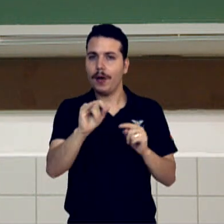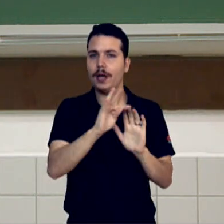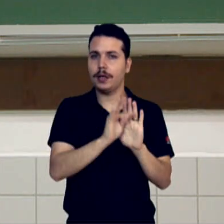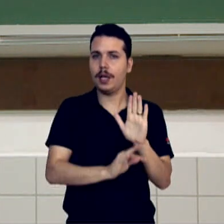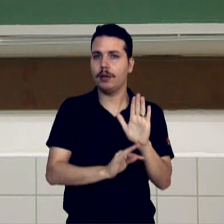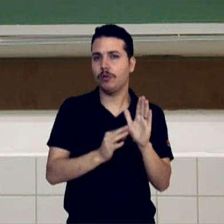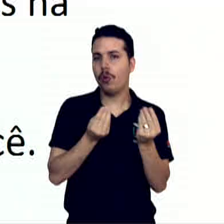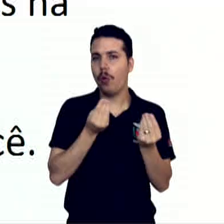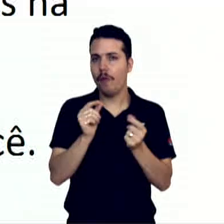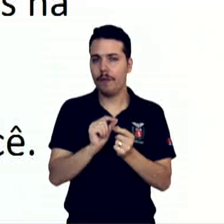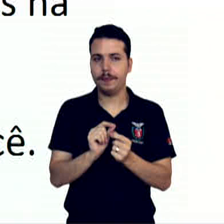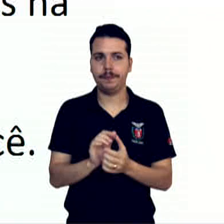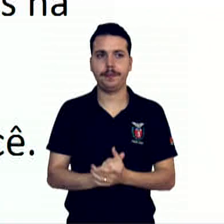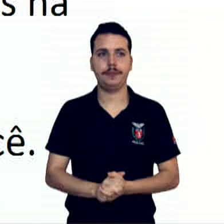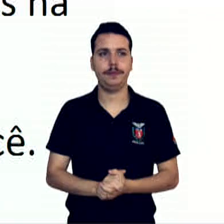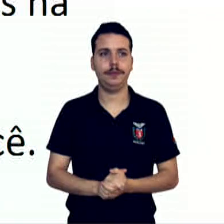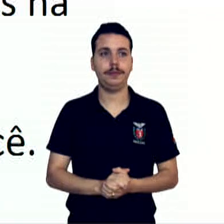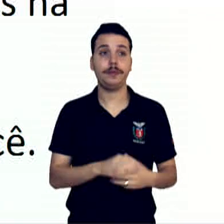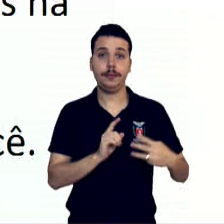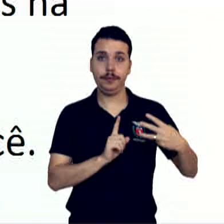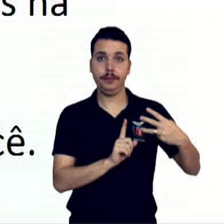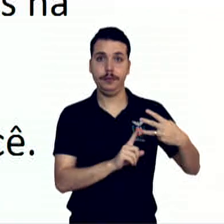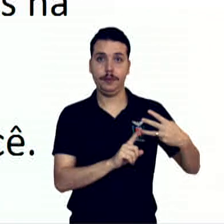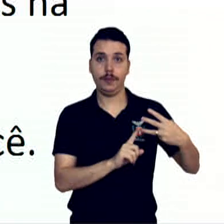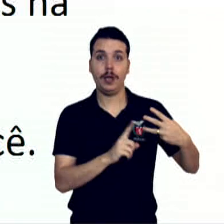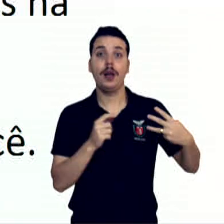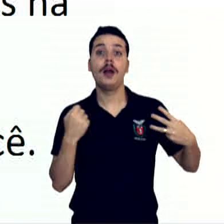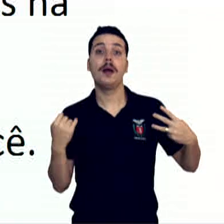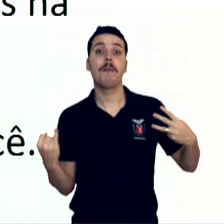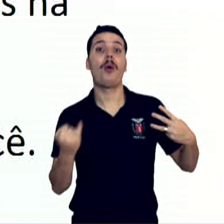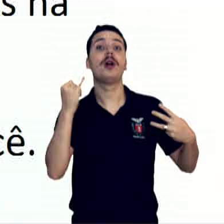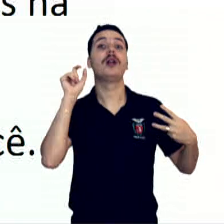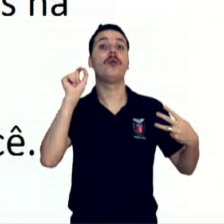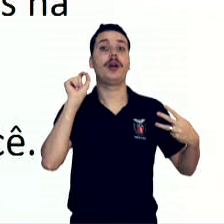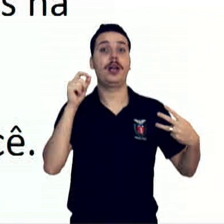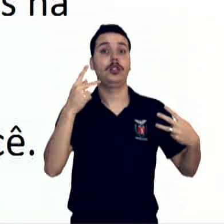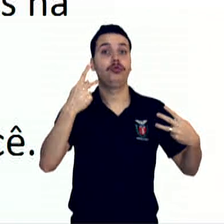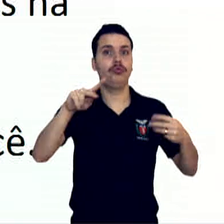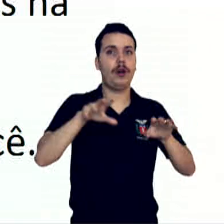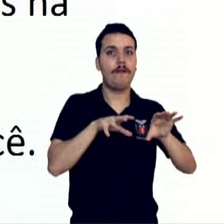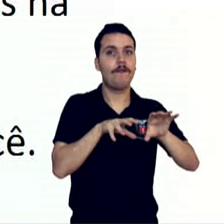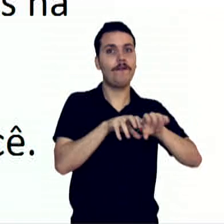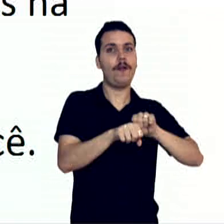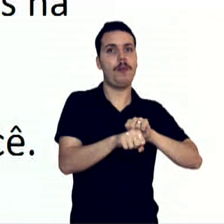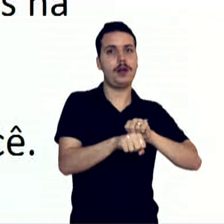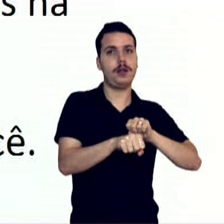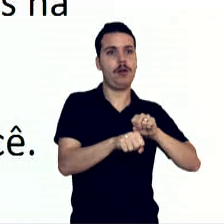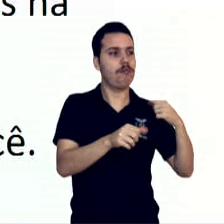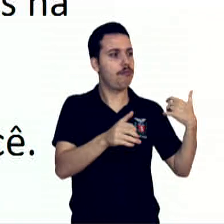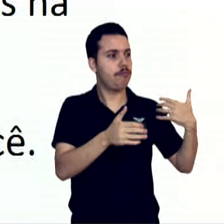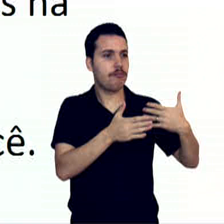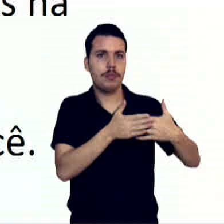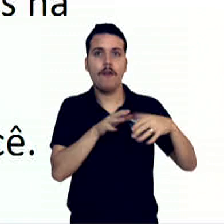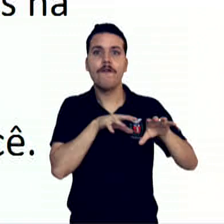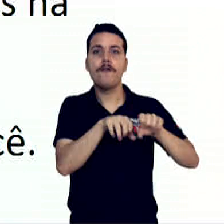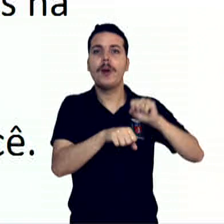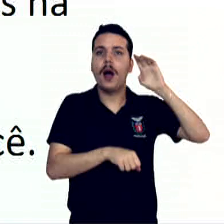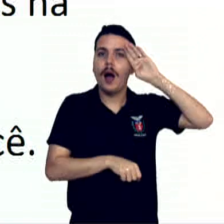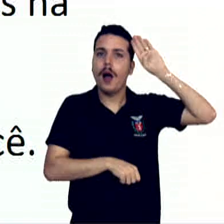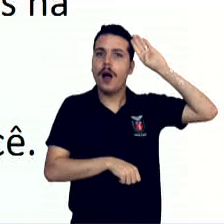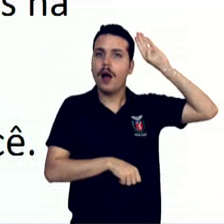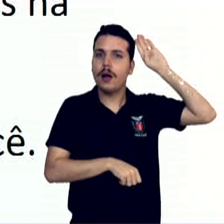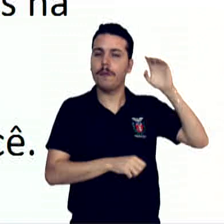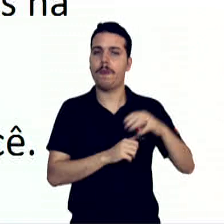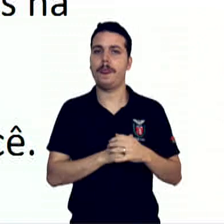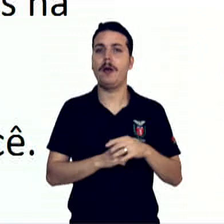Você coloca também a sua formação acadêmica, a sua formação escolar, o que você estudou, né? Você fez